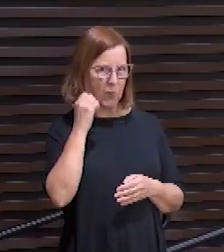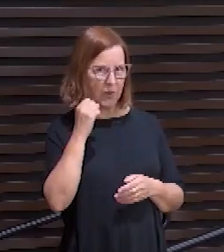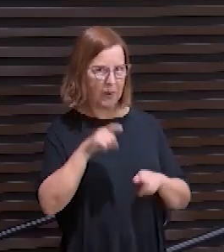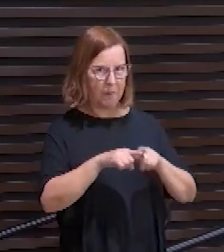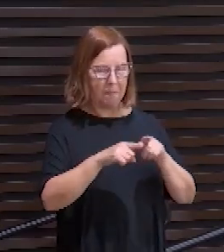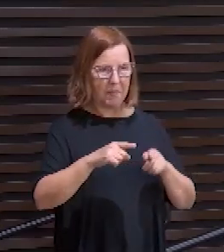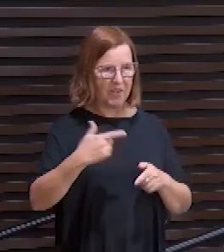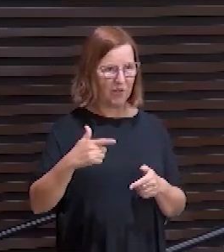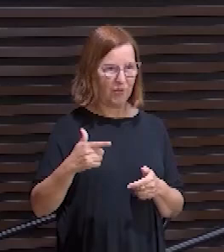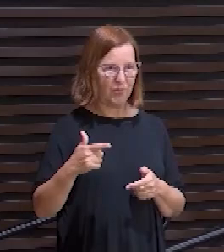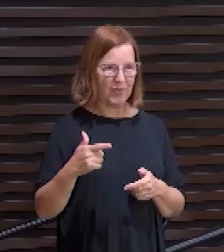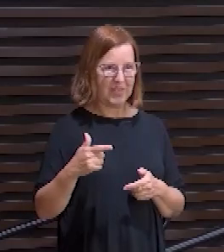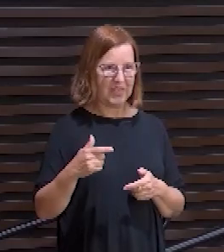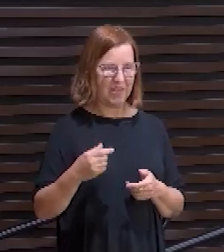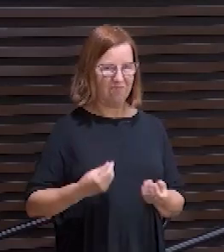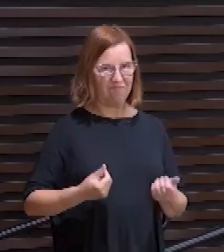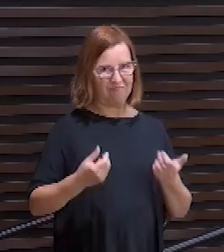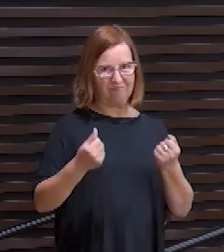O